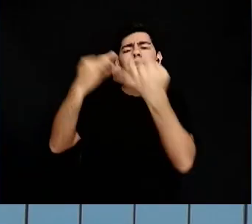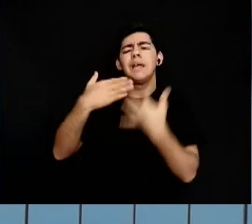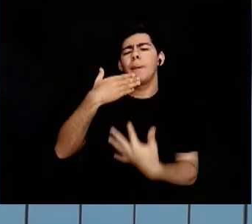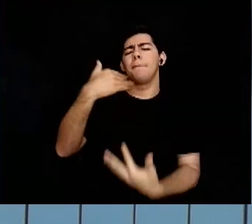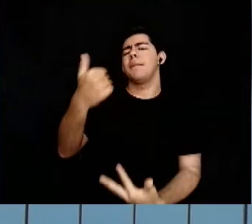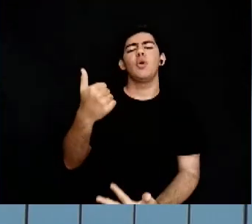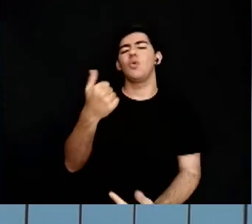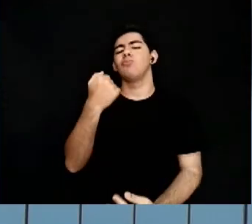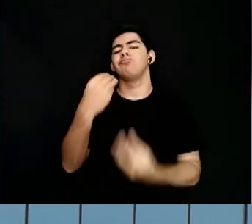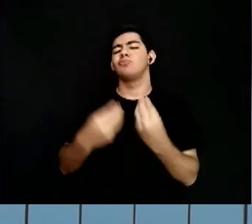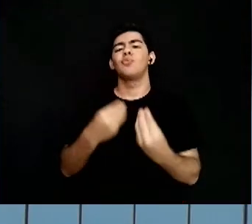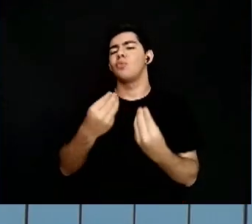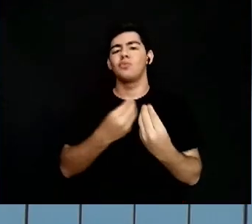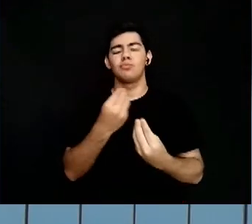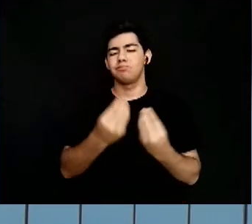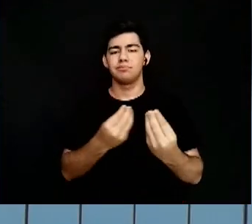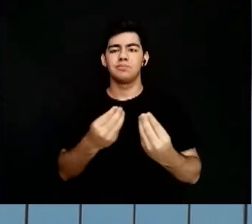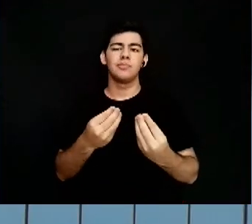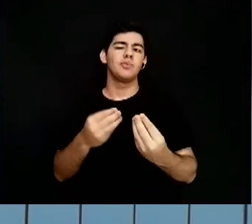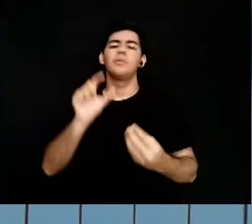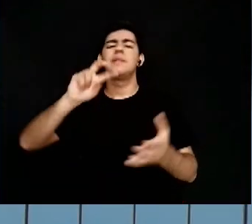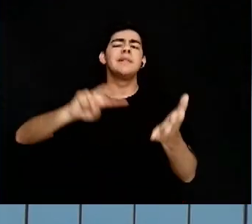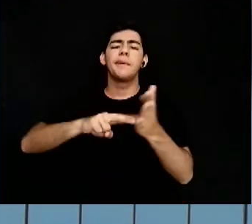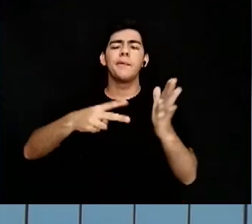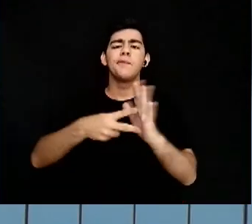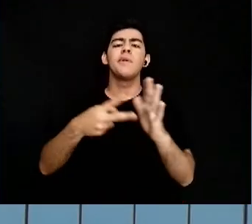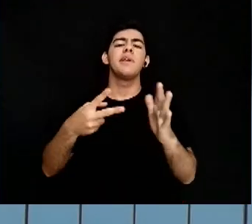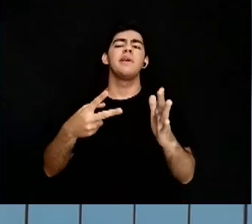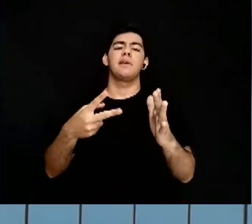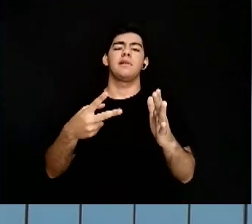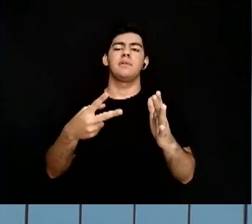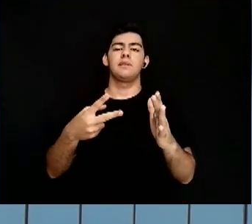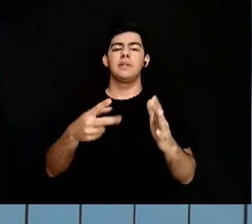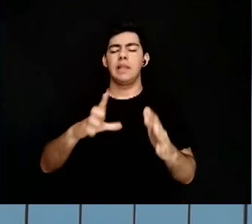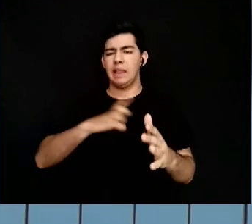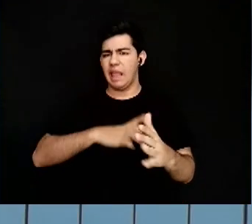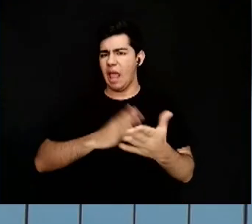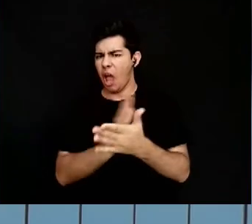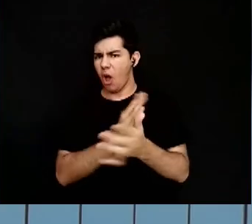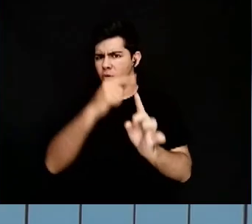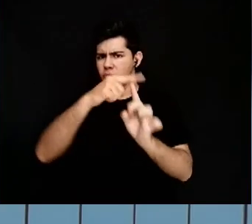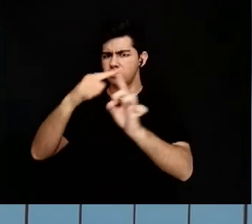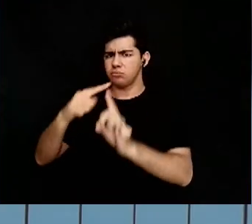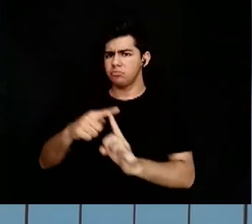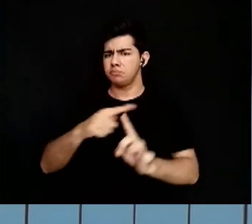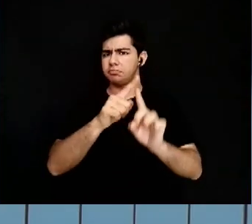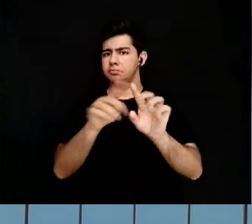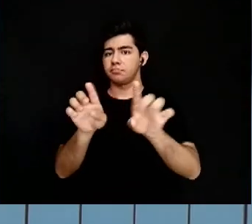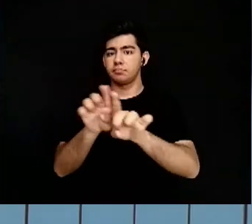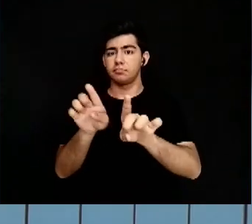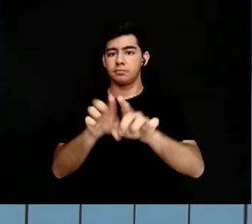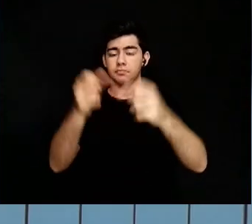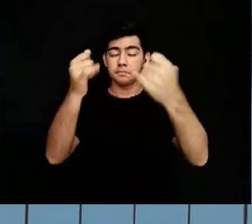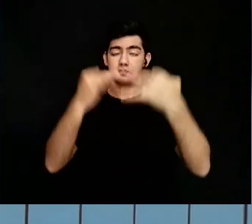explicasse, então, o que vem a ser essa trombose, quais são os tipos de trombose também.